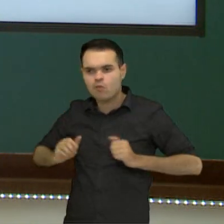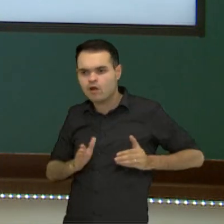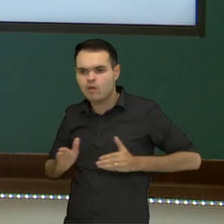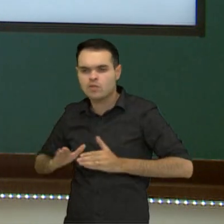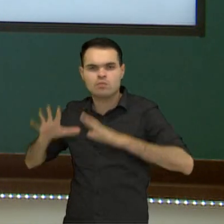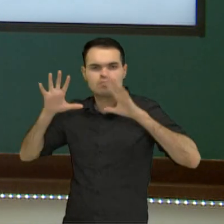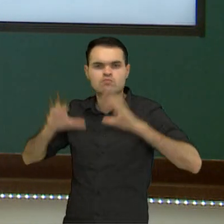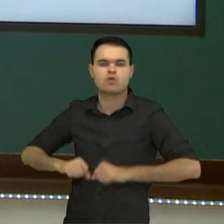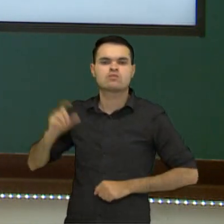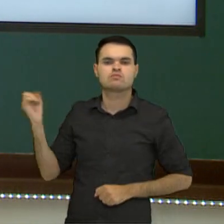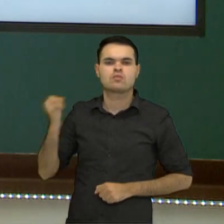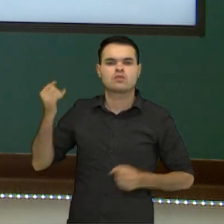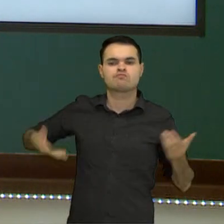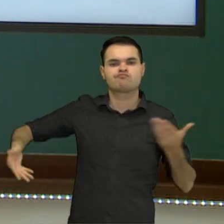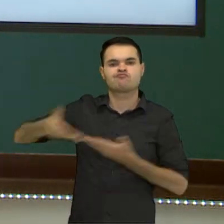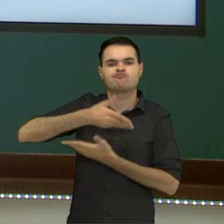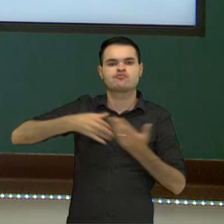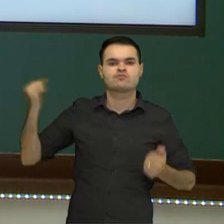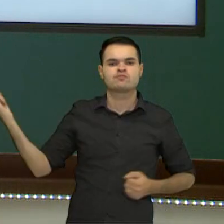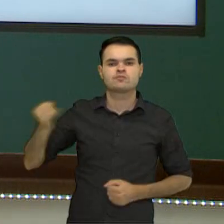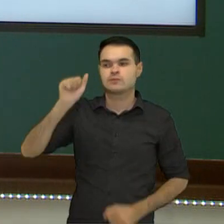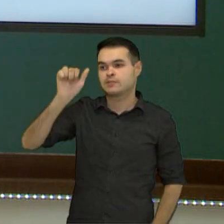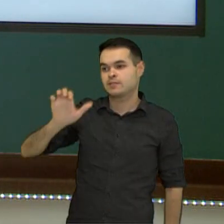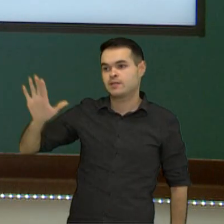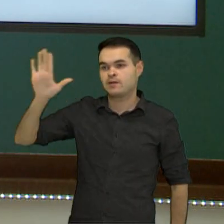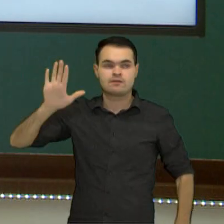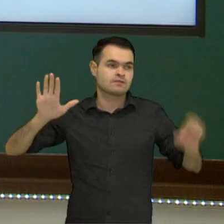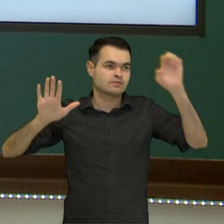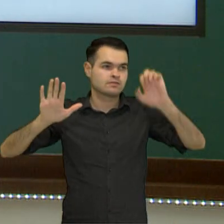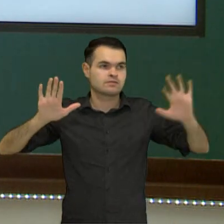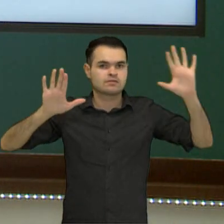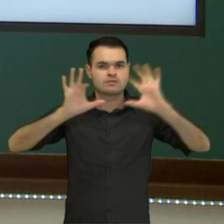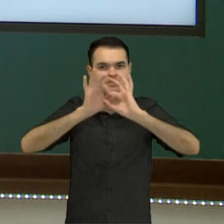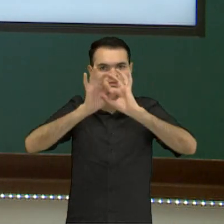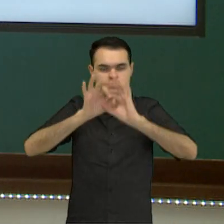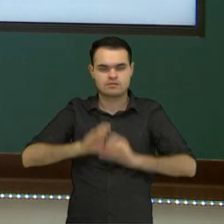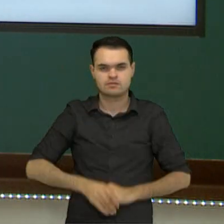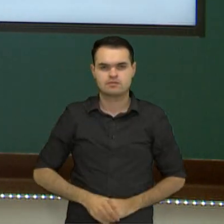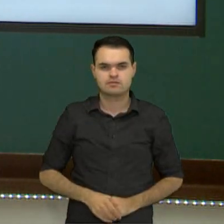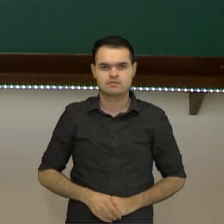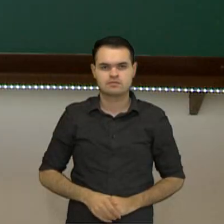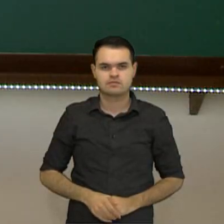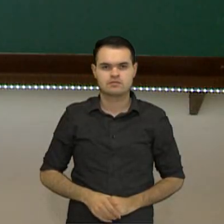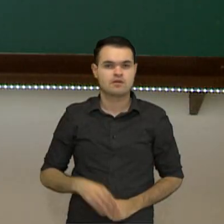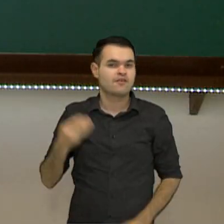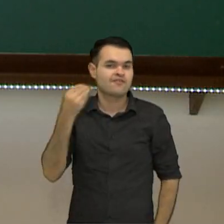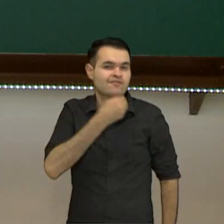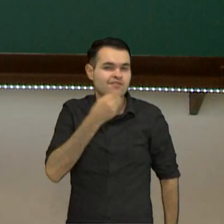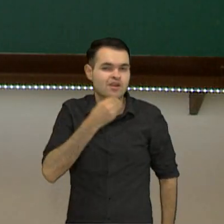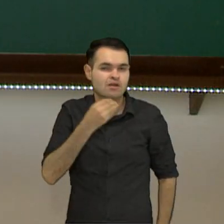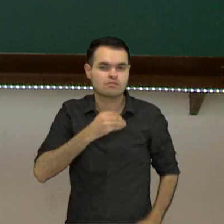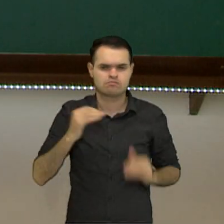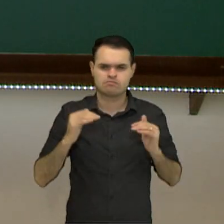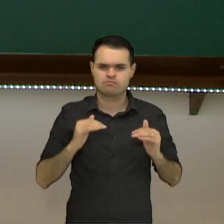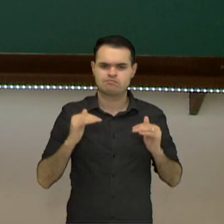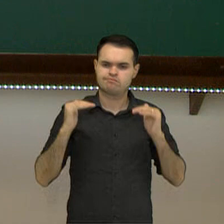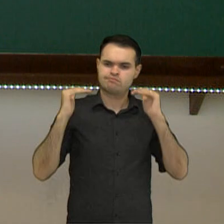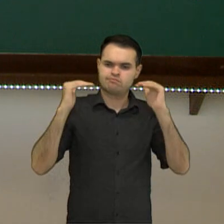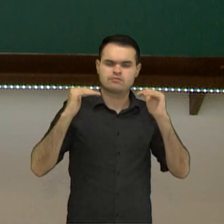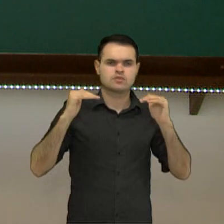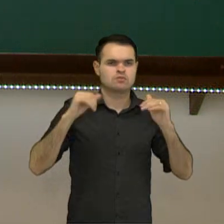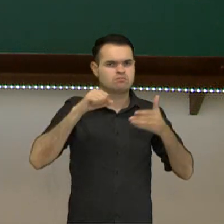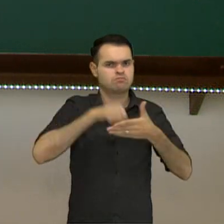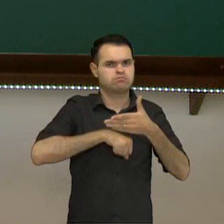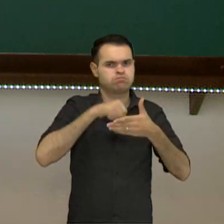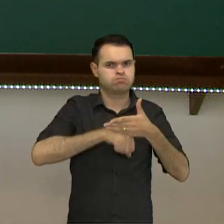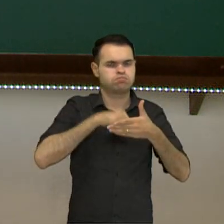comerciais tão importante entre a Ásia e a Europa. Então aqui, ó, o enfraquecimento da nobreza guerreira, né? A